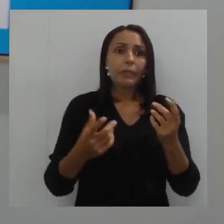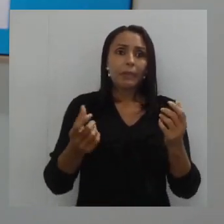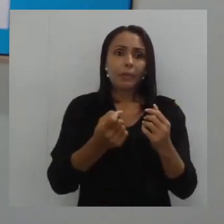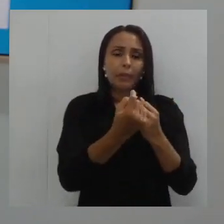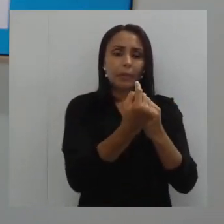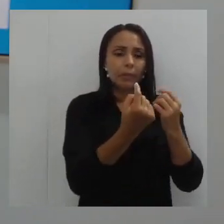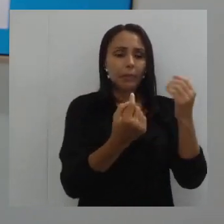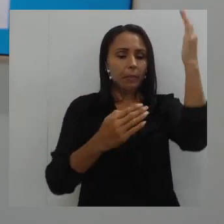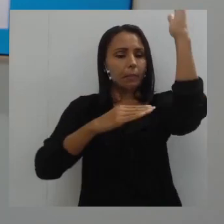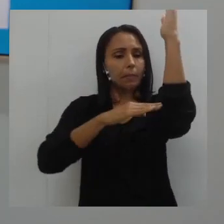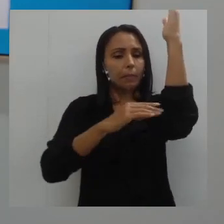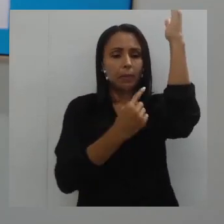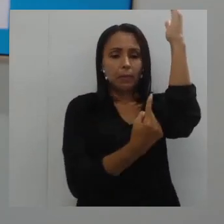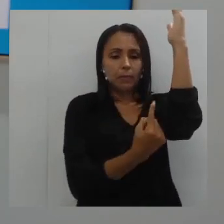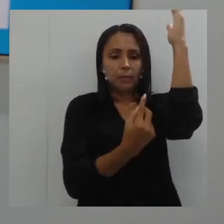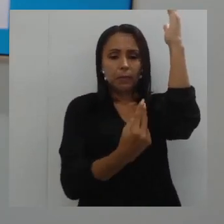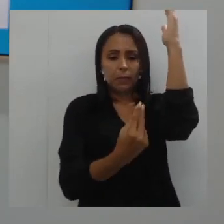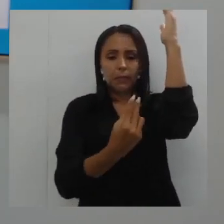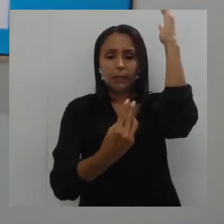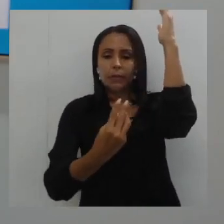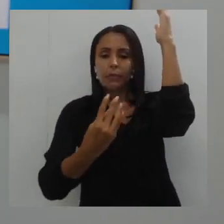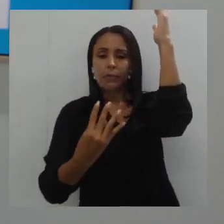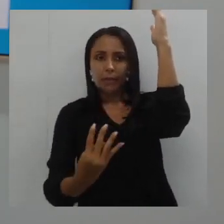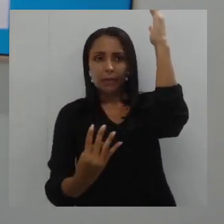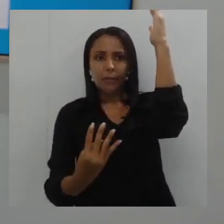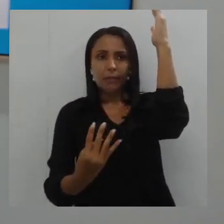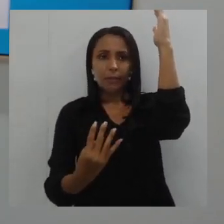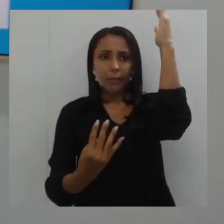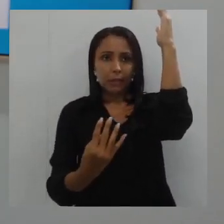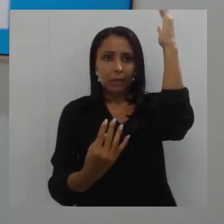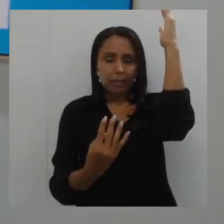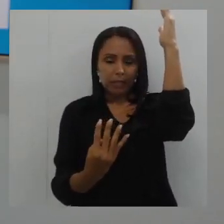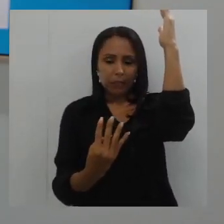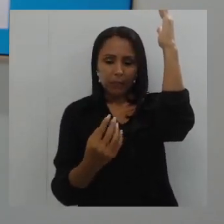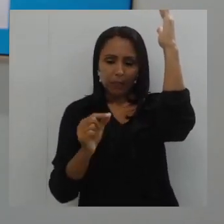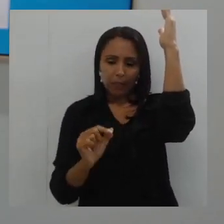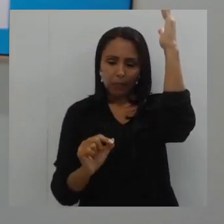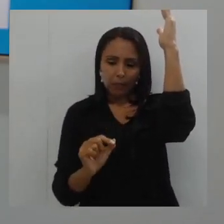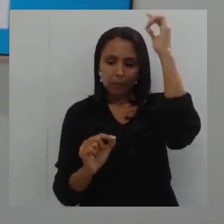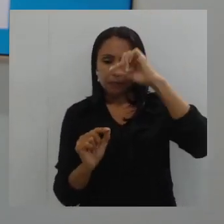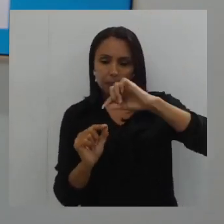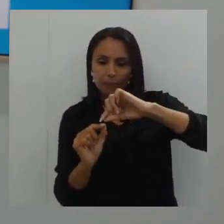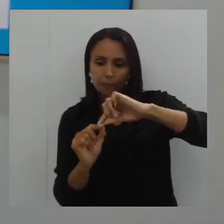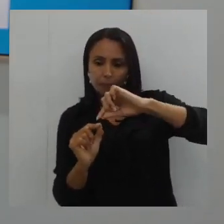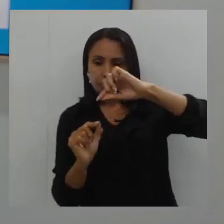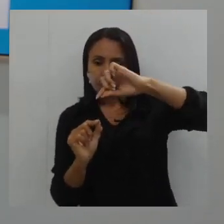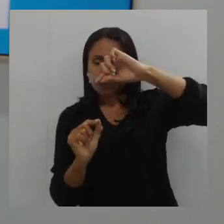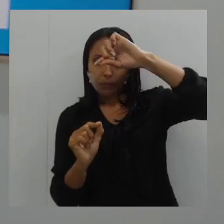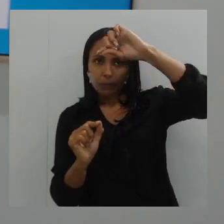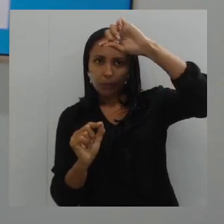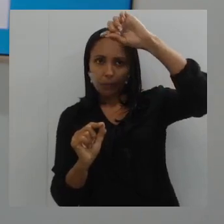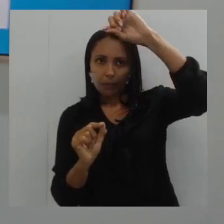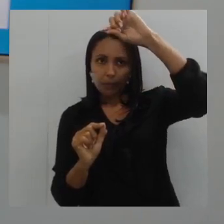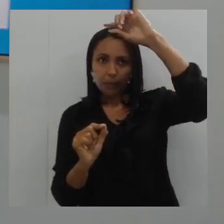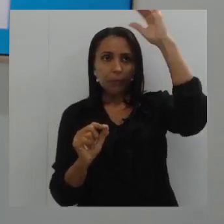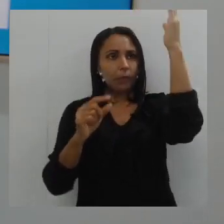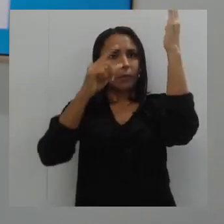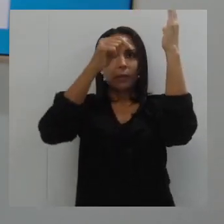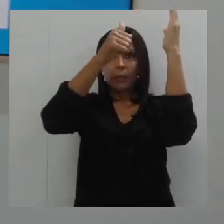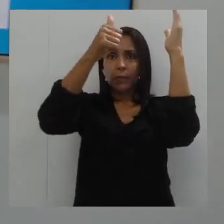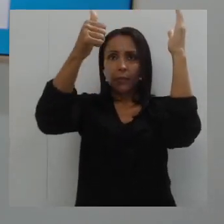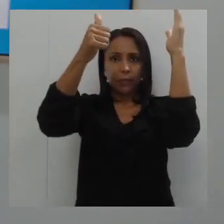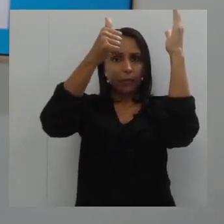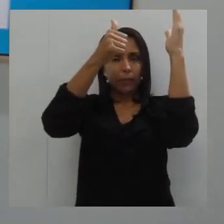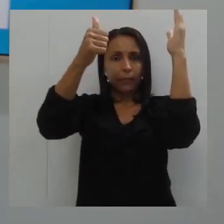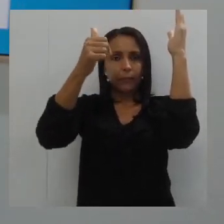1, 2, 3, 4. Então, eu tenho o ponto 4 aqui, mas eu tenho também o ponto 11. Então, eu